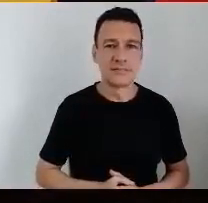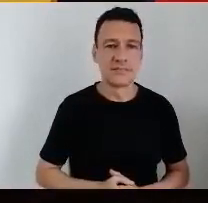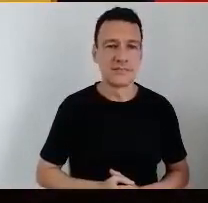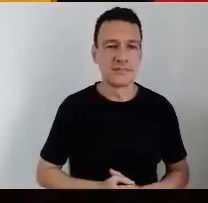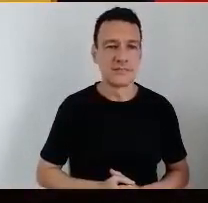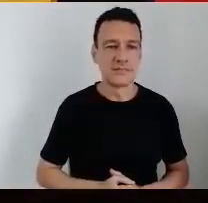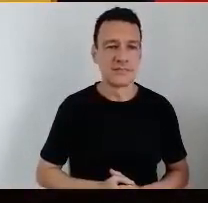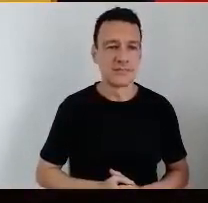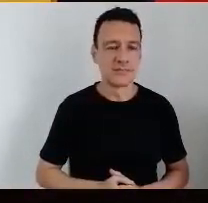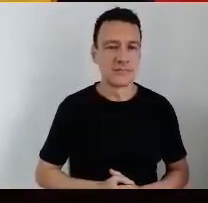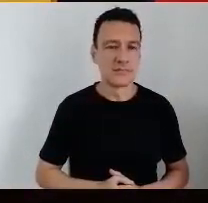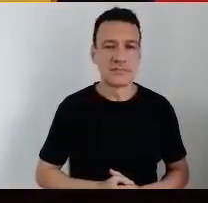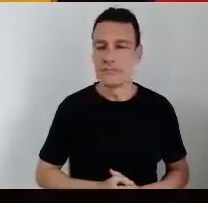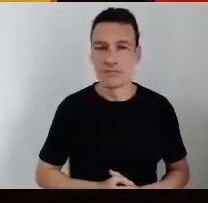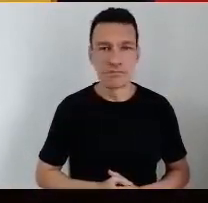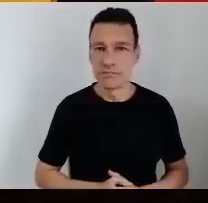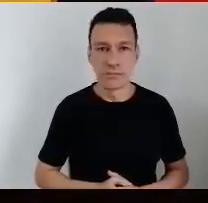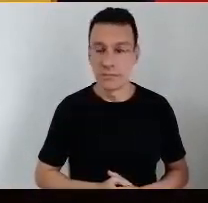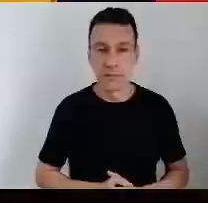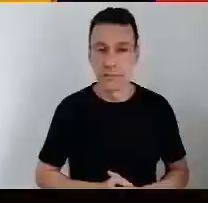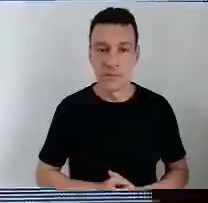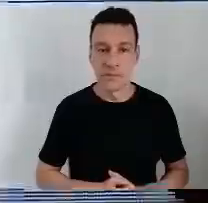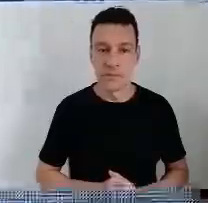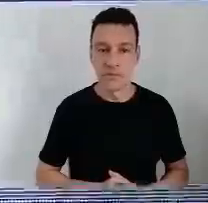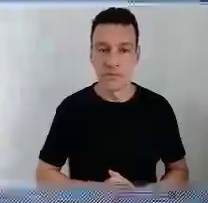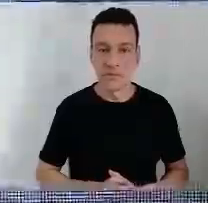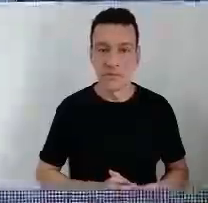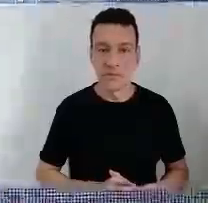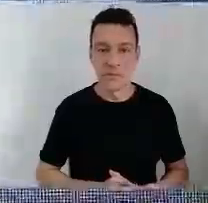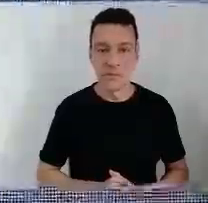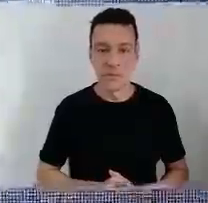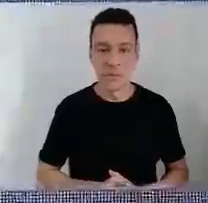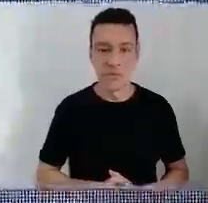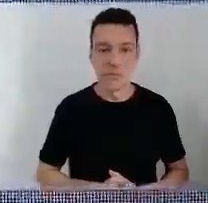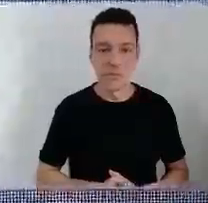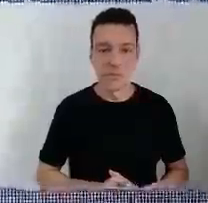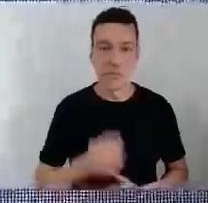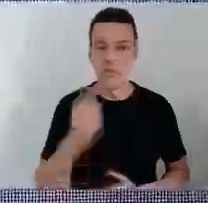Por enquanto não. Por enquanto não. Última chance.